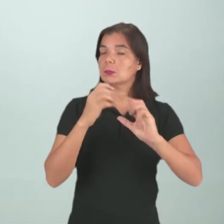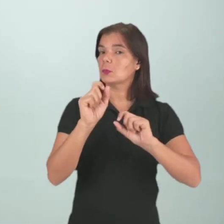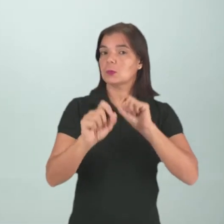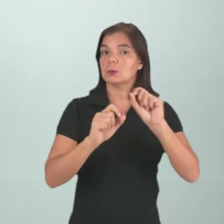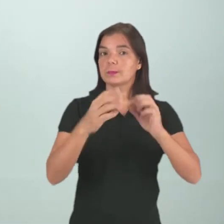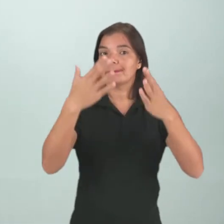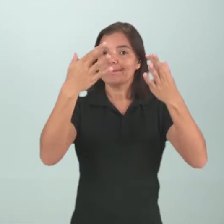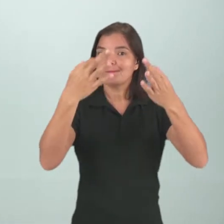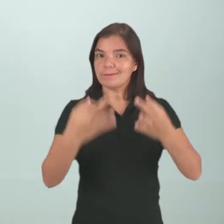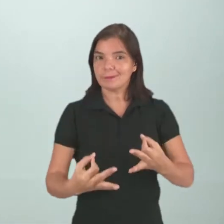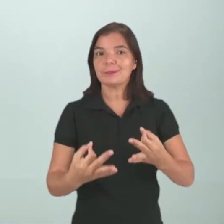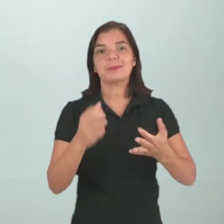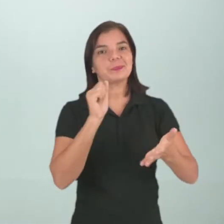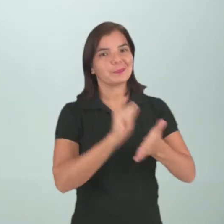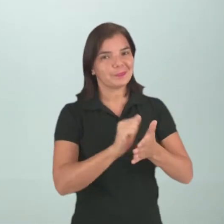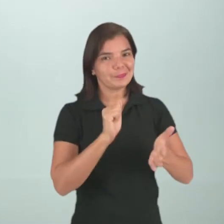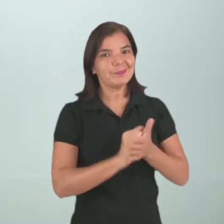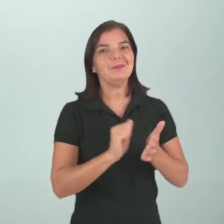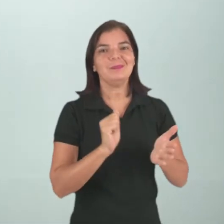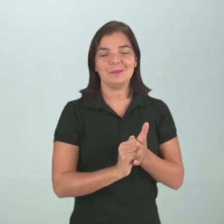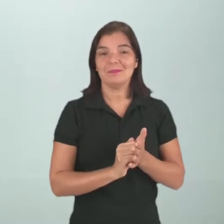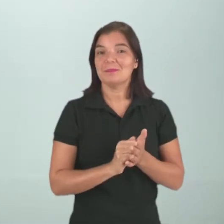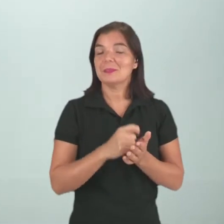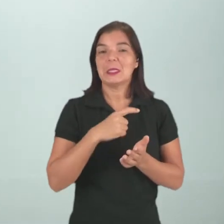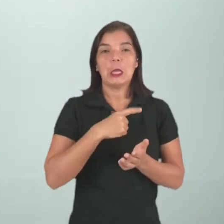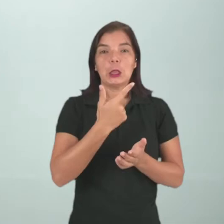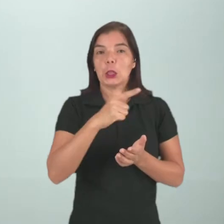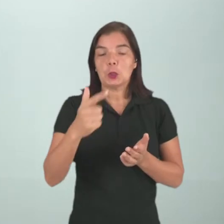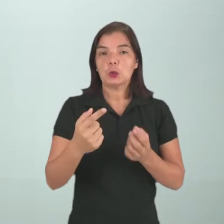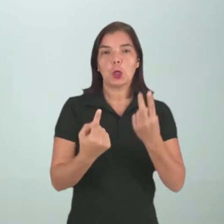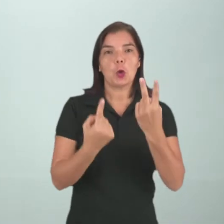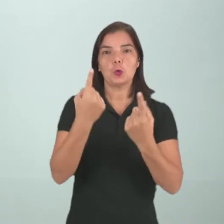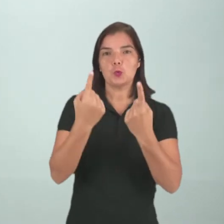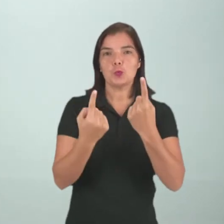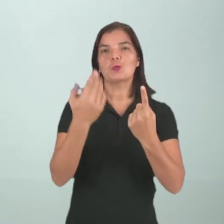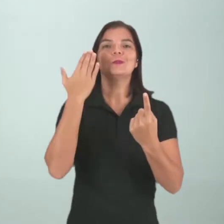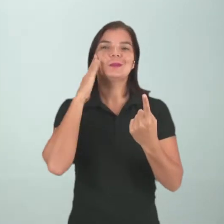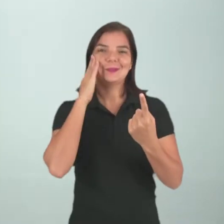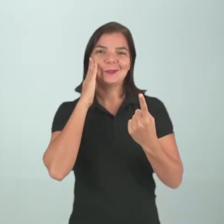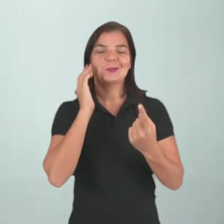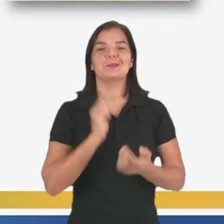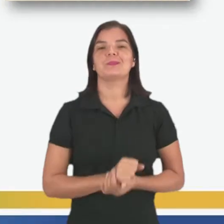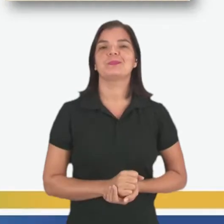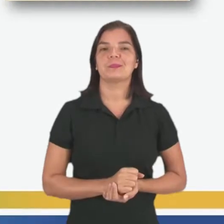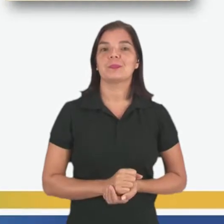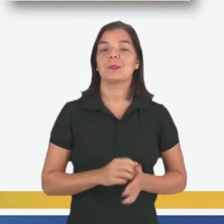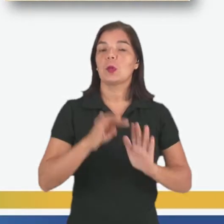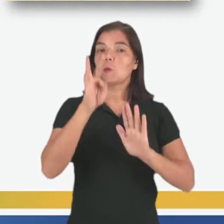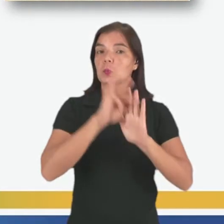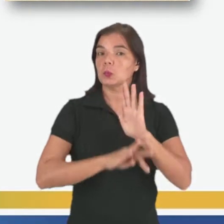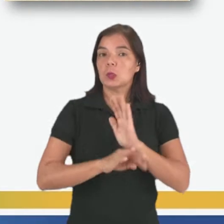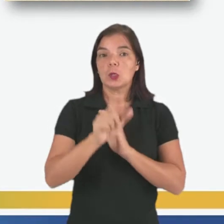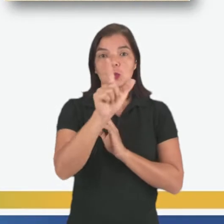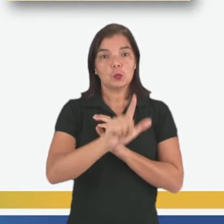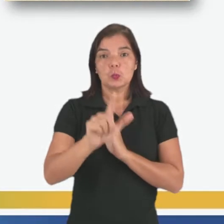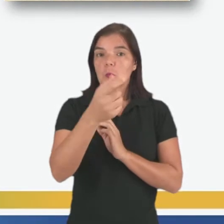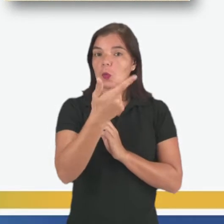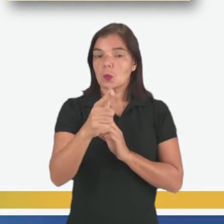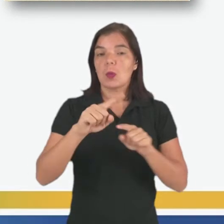passada exatamente como foi escrita, não há margem para dupla interpretação. O texto não literário é